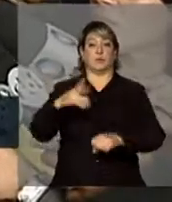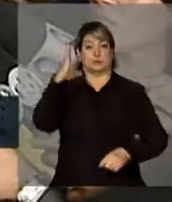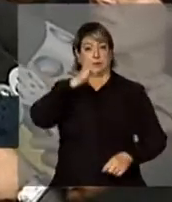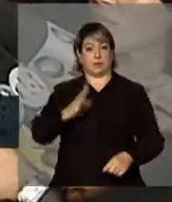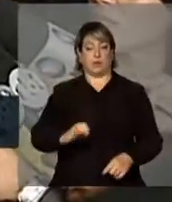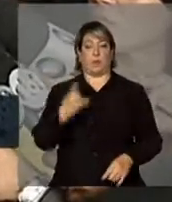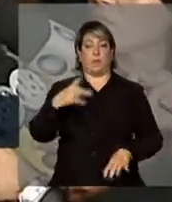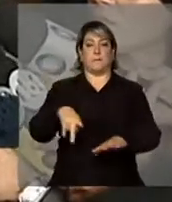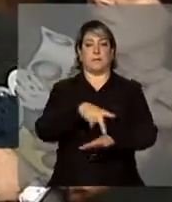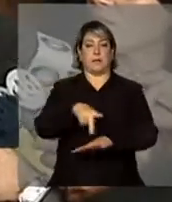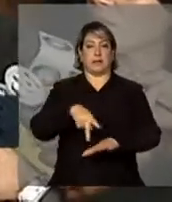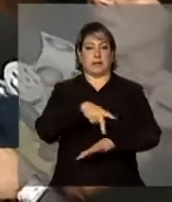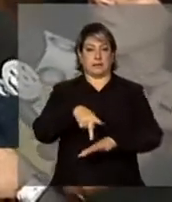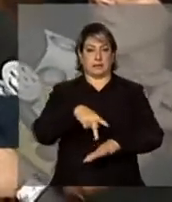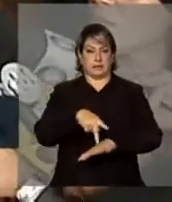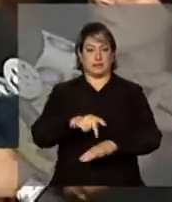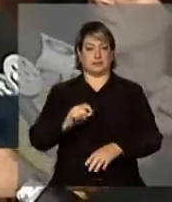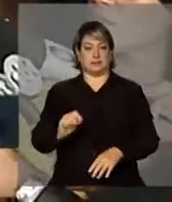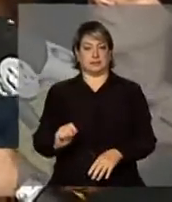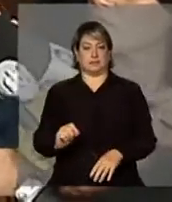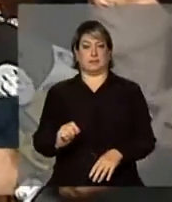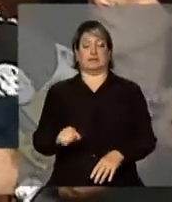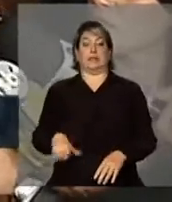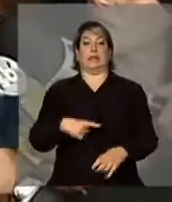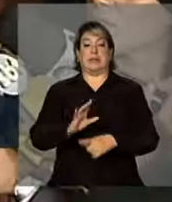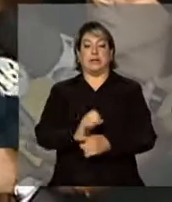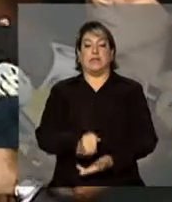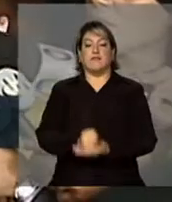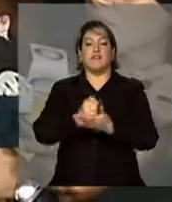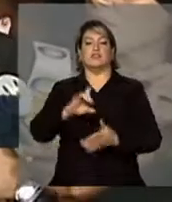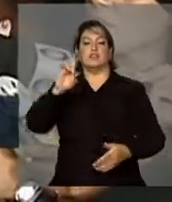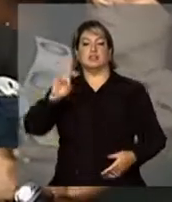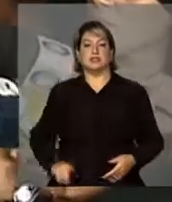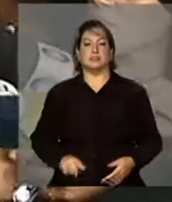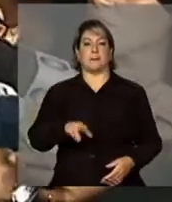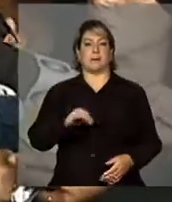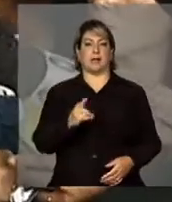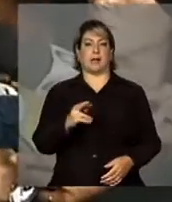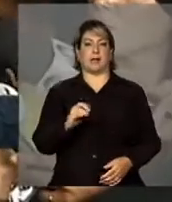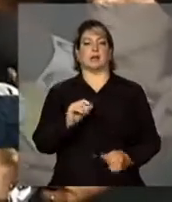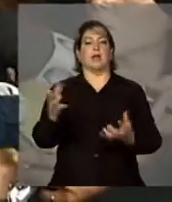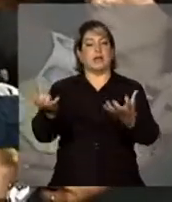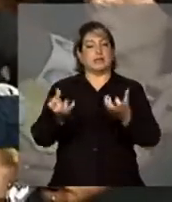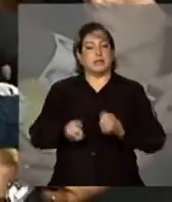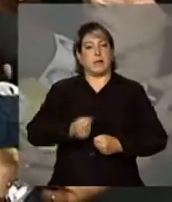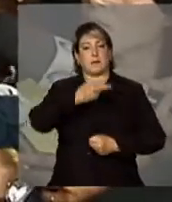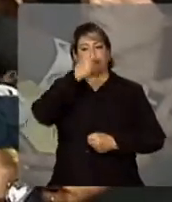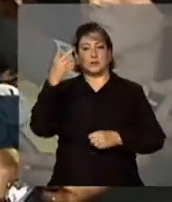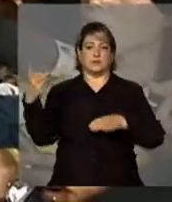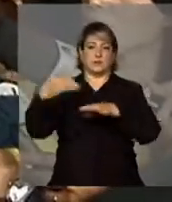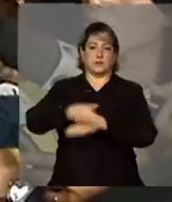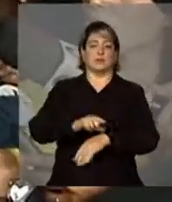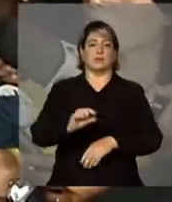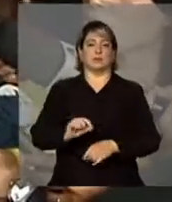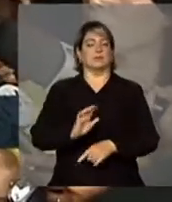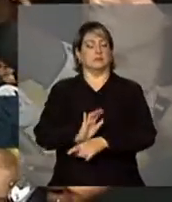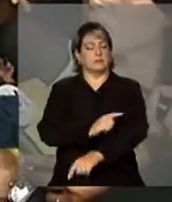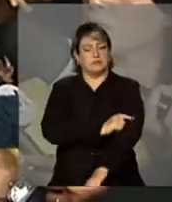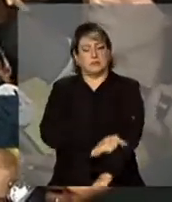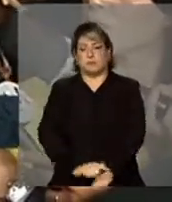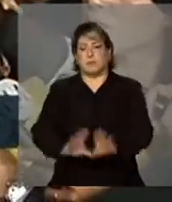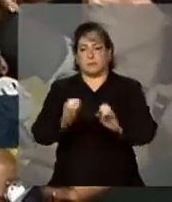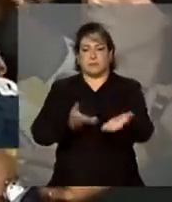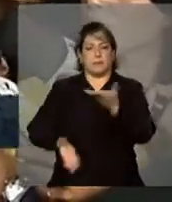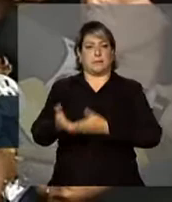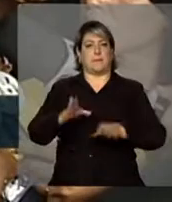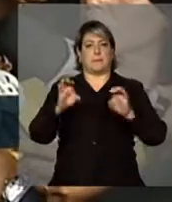ser um país que obviamente defende os direitos de imigração, que acolhe as pessoas dando a maior dignidade possível